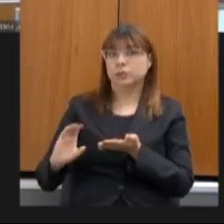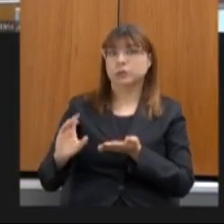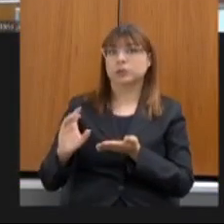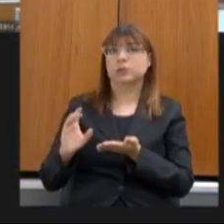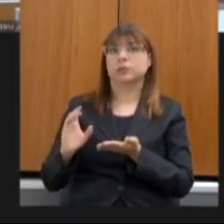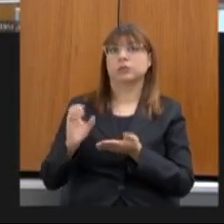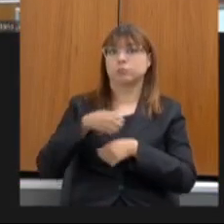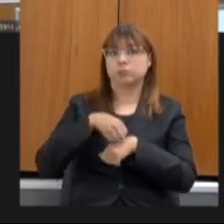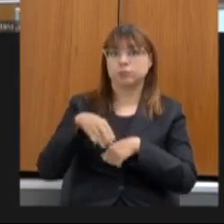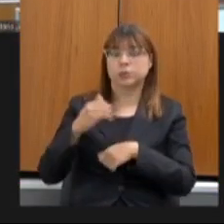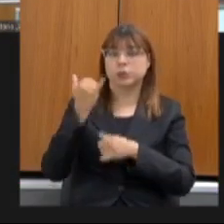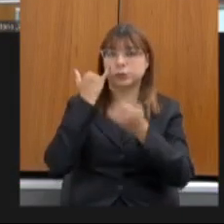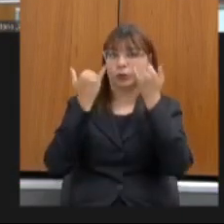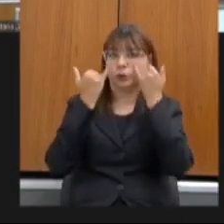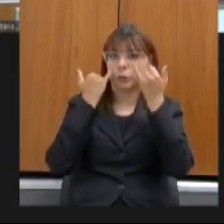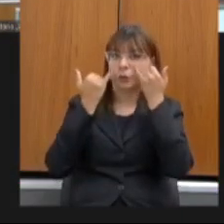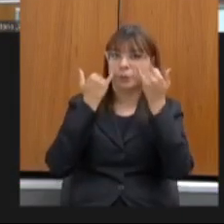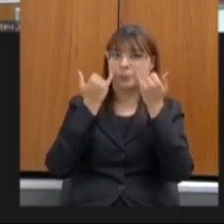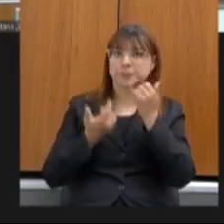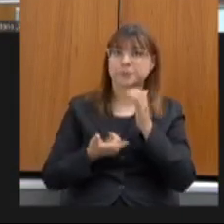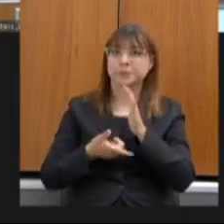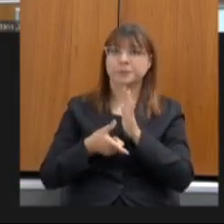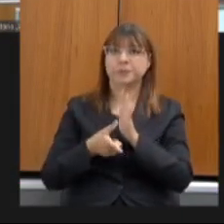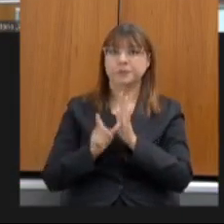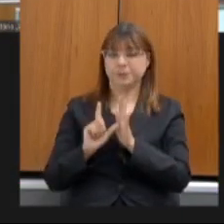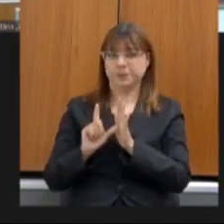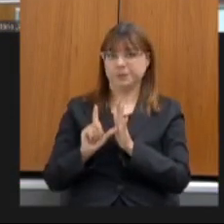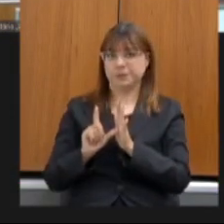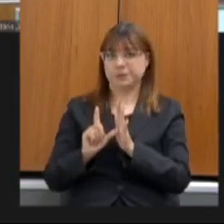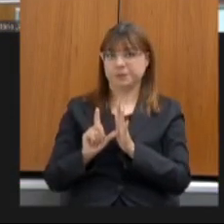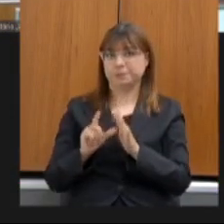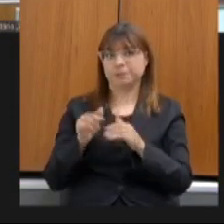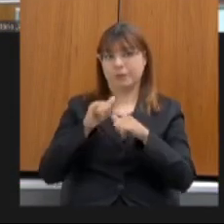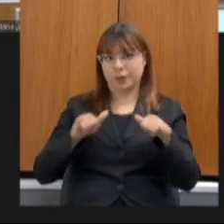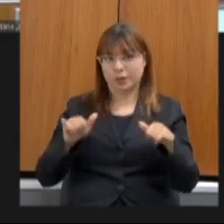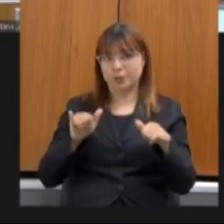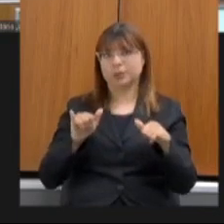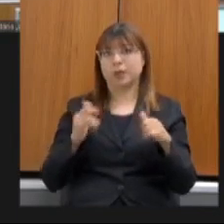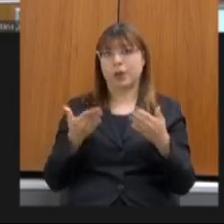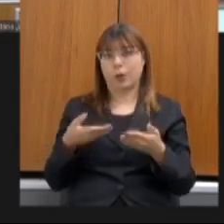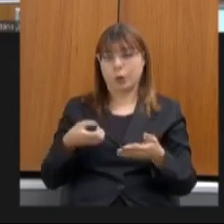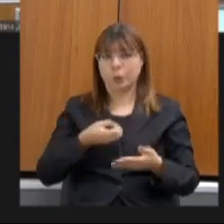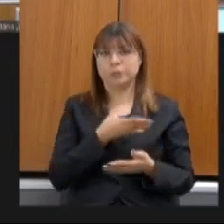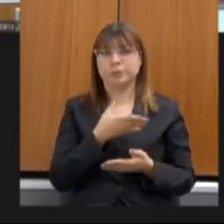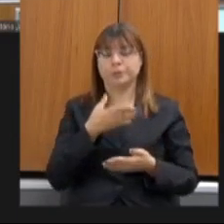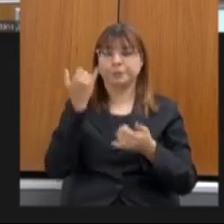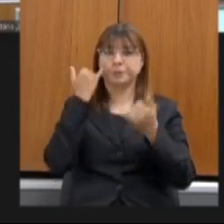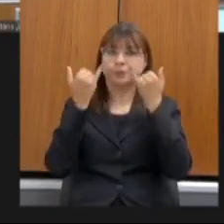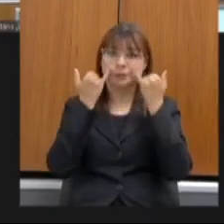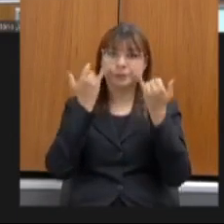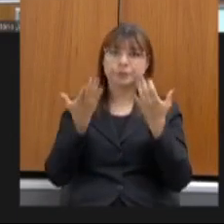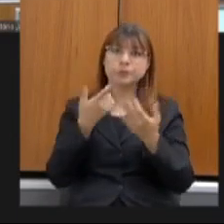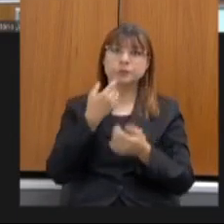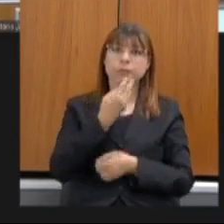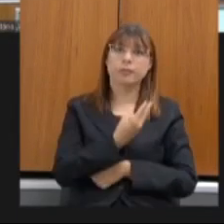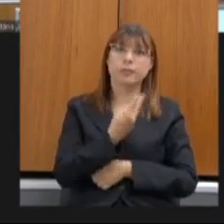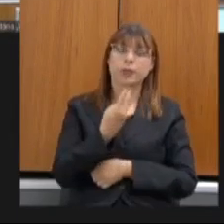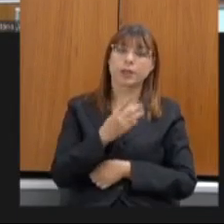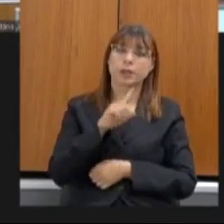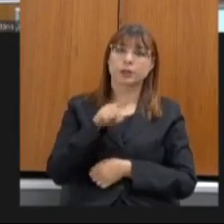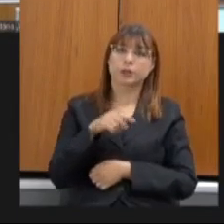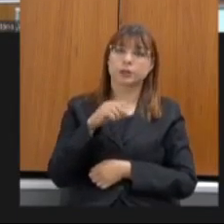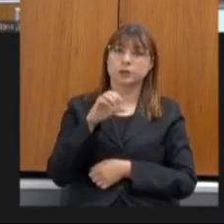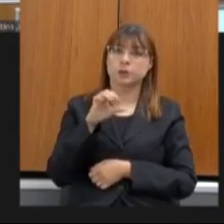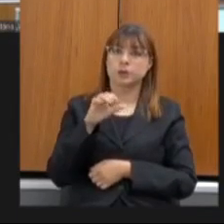trouxe dados ainda mais atualizados que foram apresentados a semana nós estamos com 83,33 7